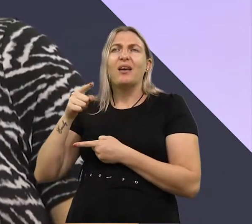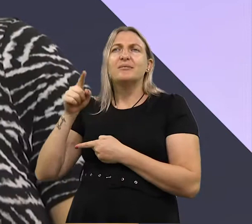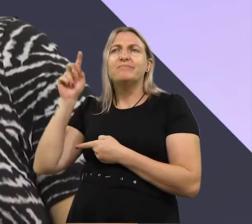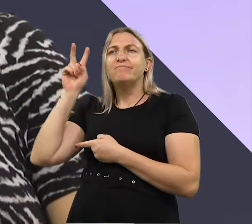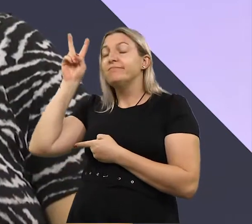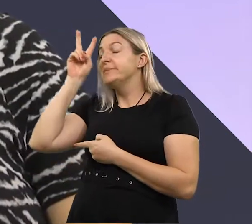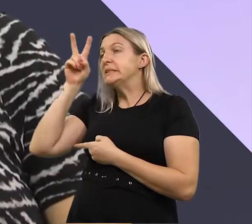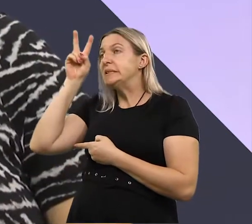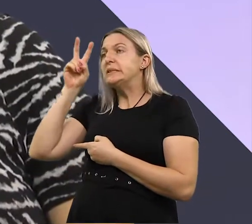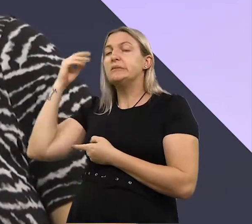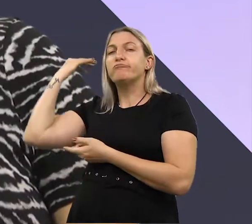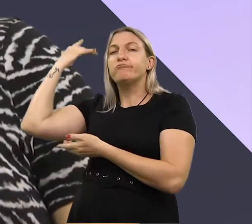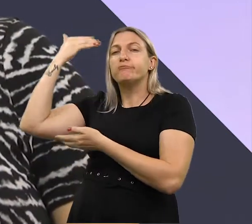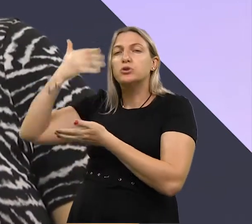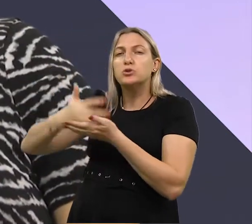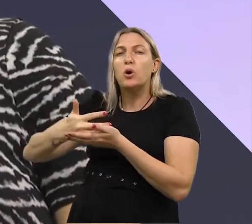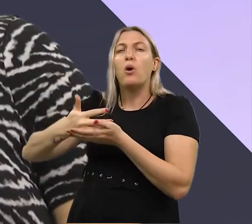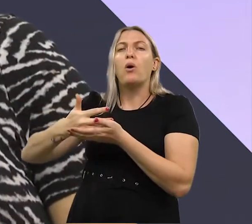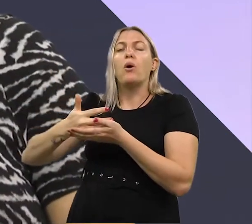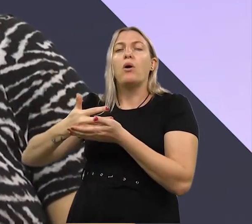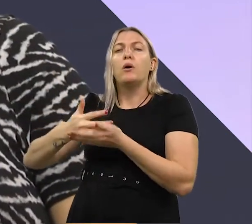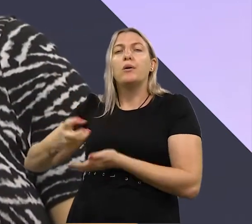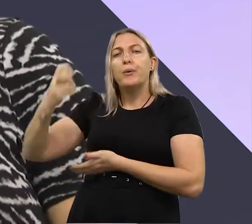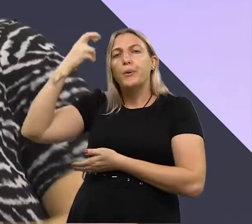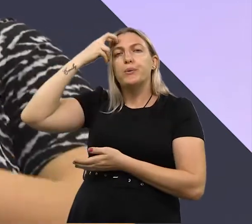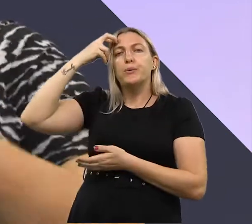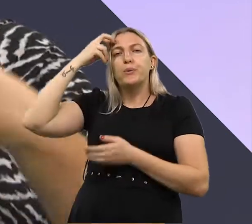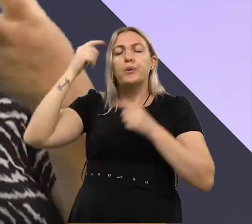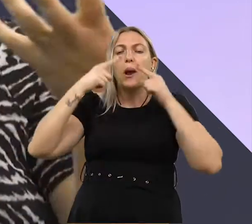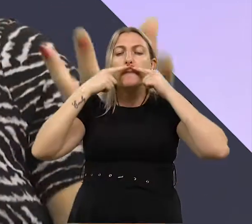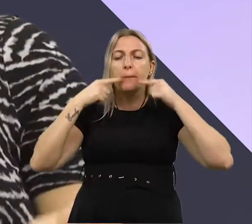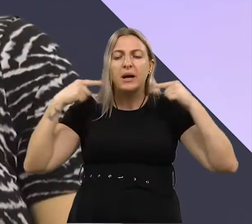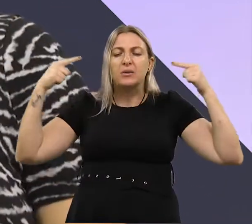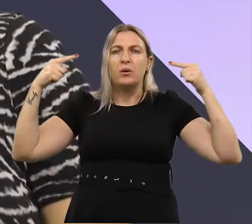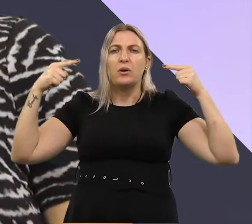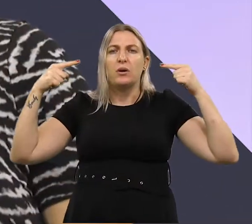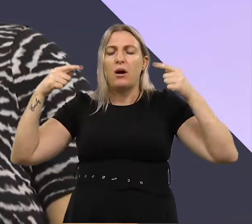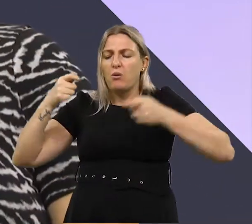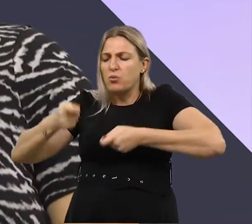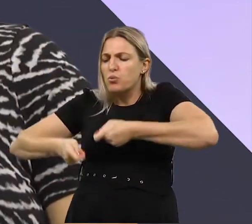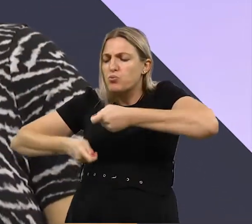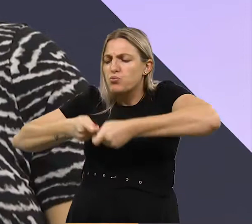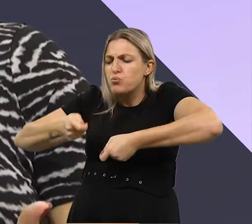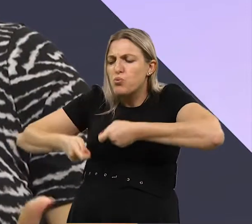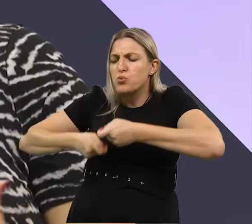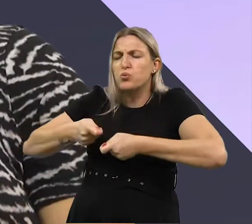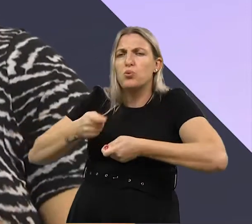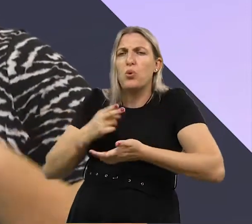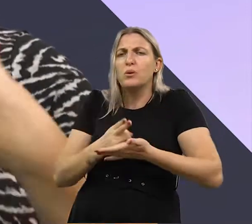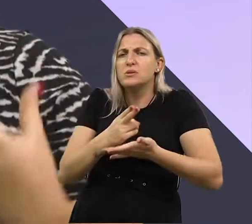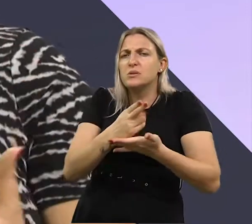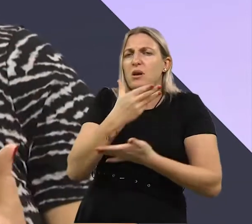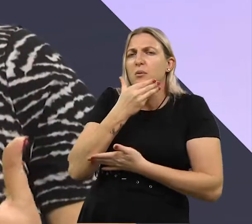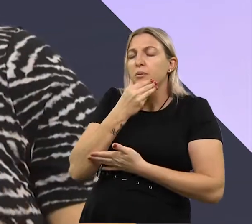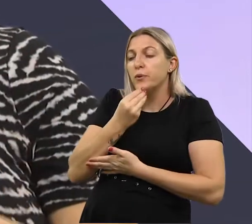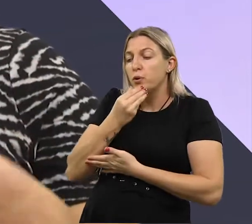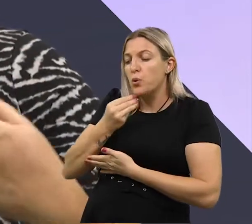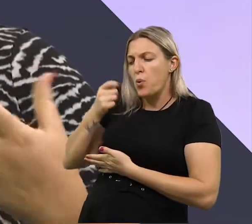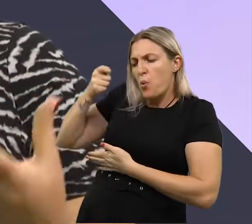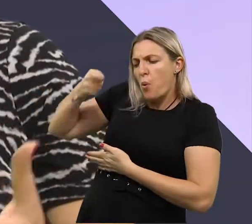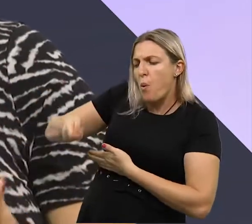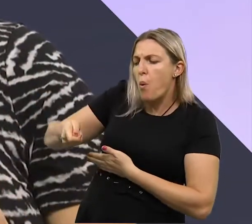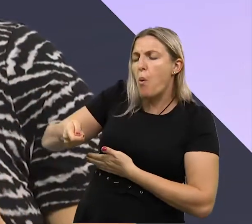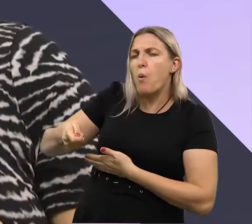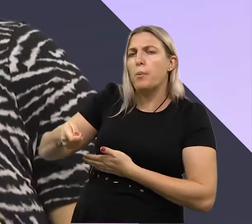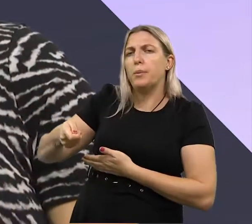uma herança que a gente tem do patriarcado, de um domínio majoritariamente de homens, né? De ocupar os espaços,